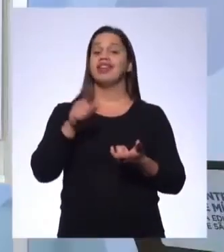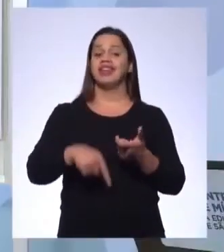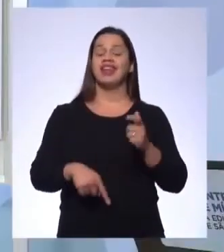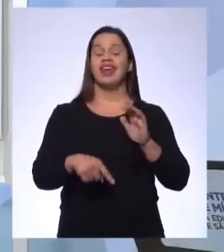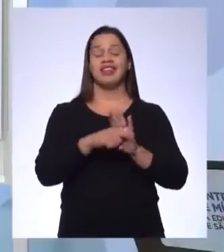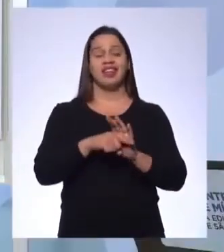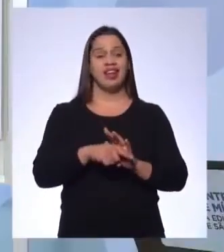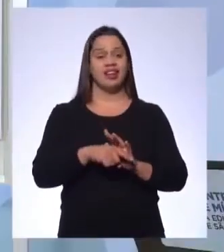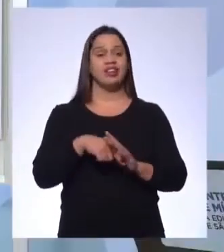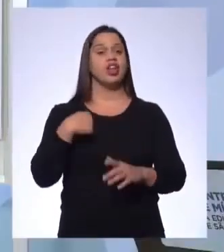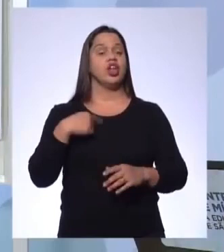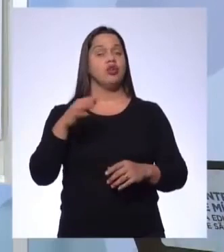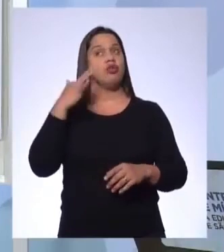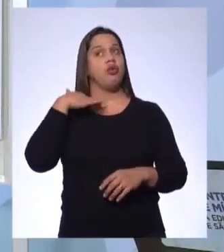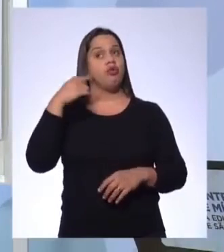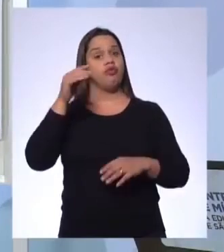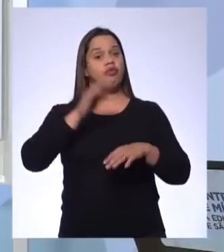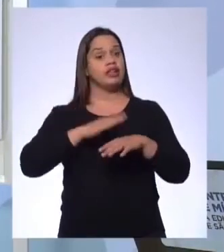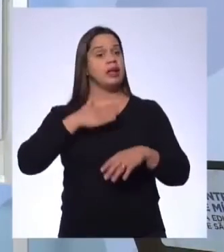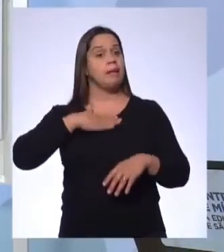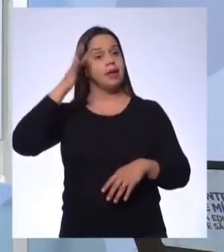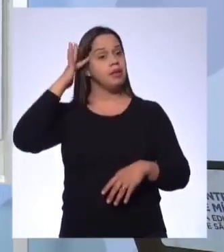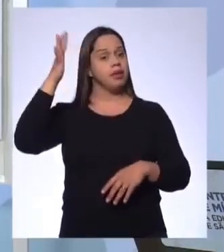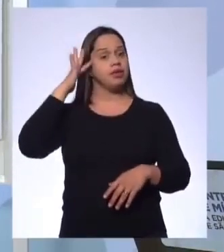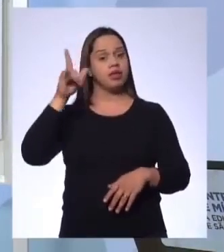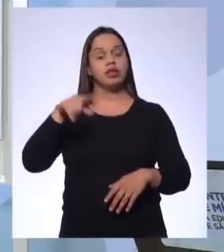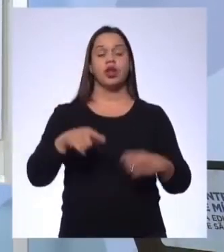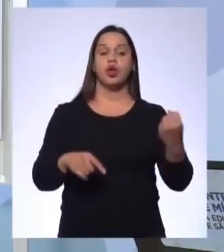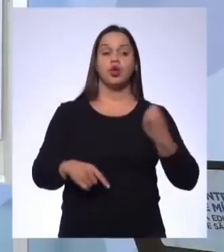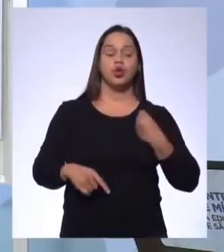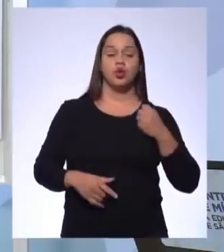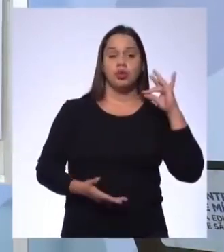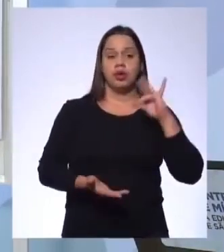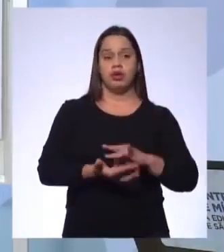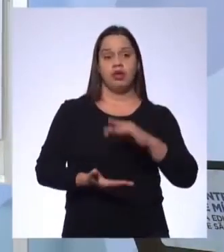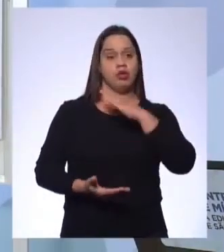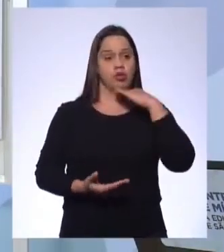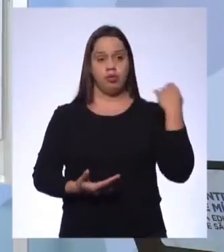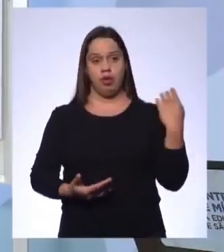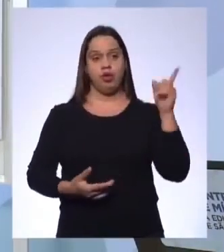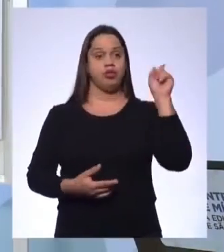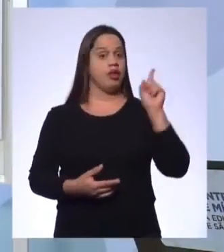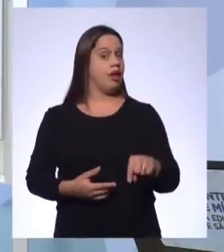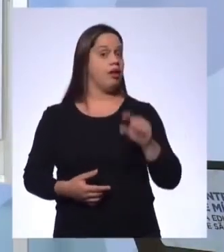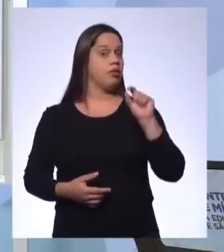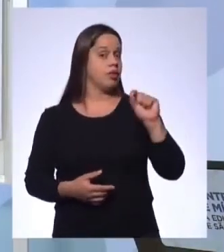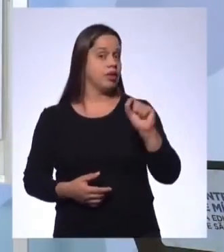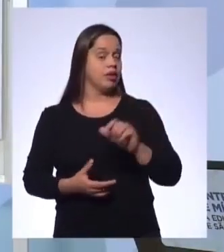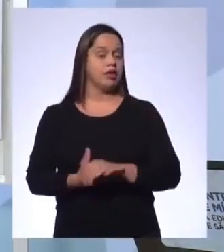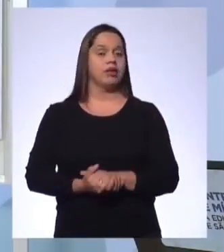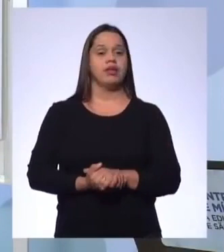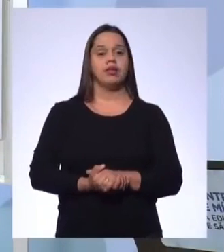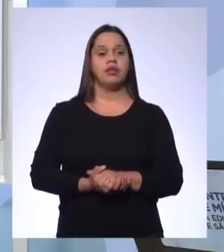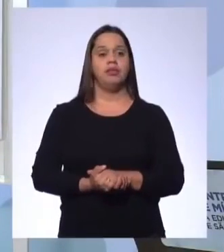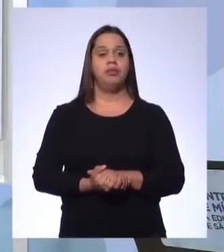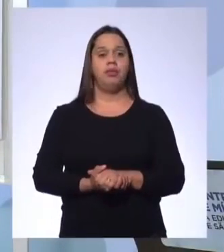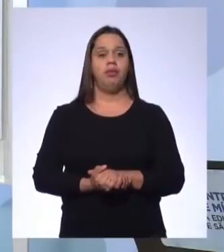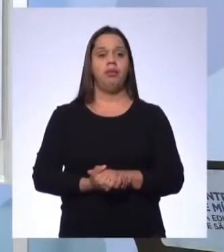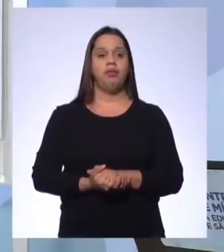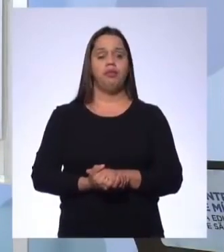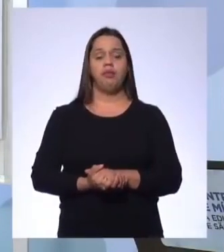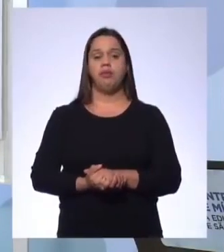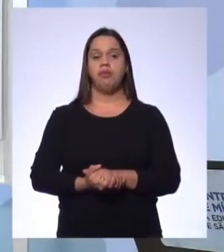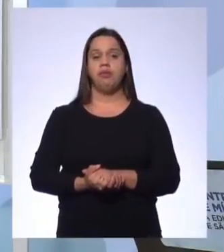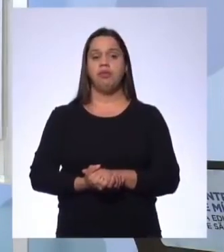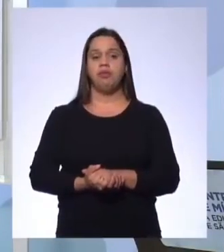isso eu vou fazer a minha inferência. O número exato de mortes é o quê? Ainda